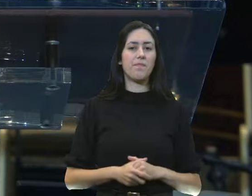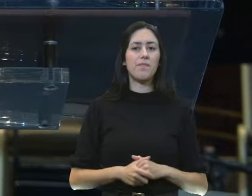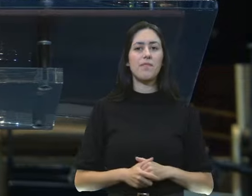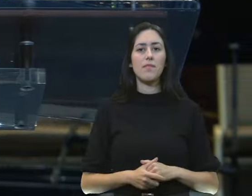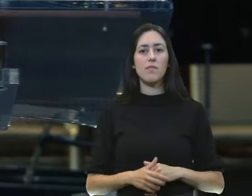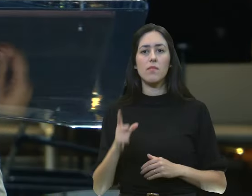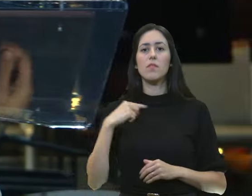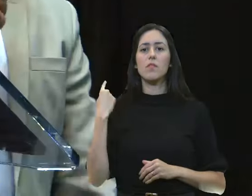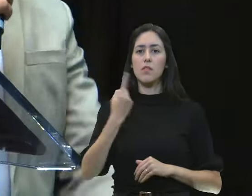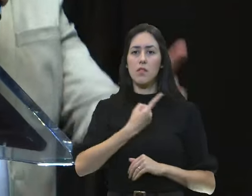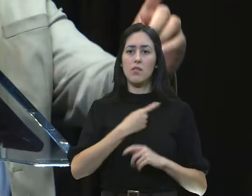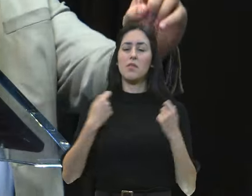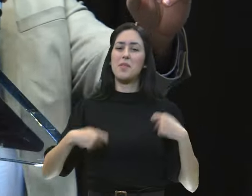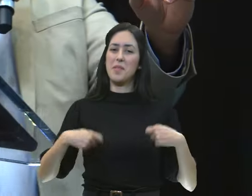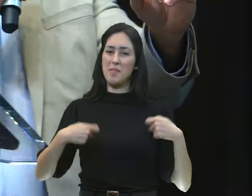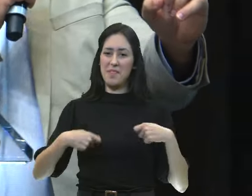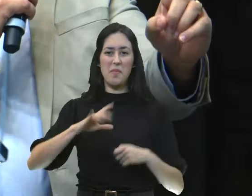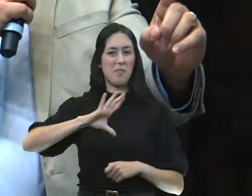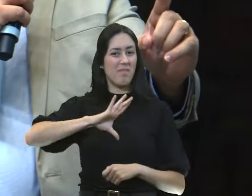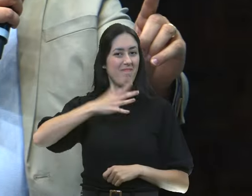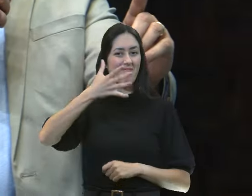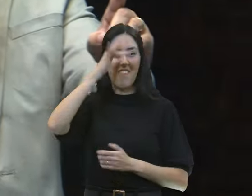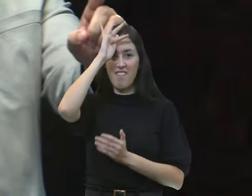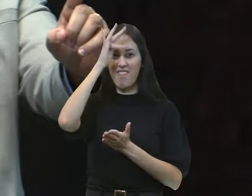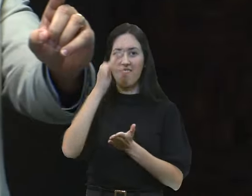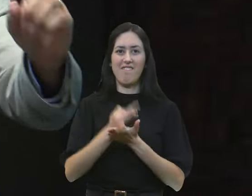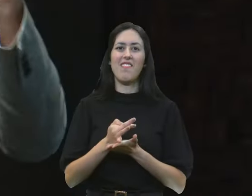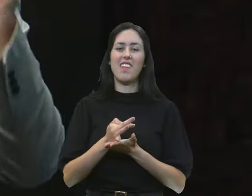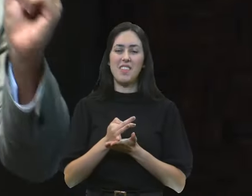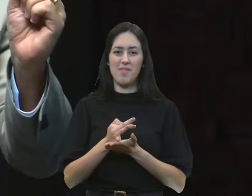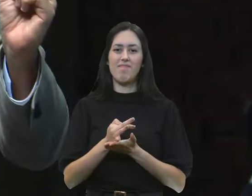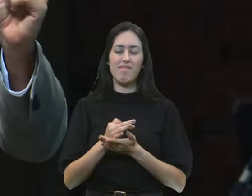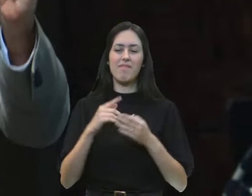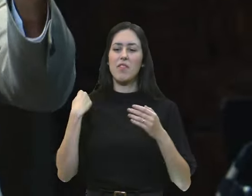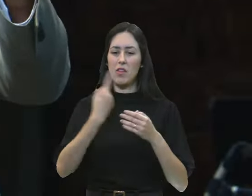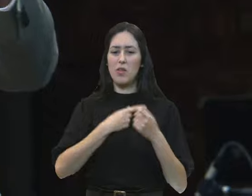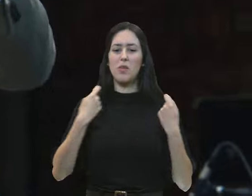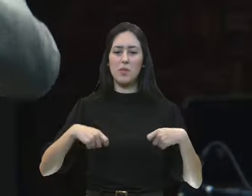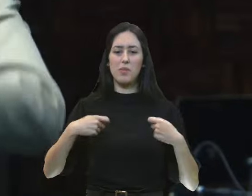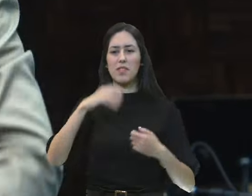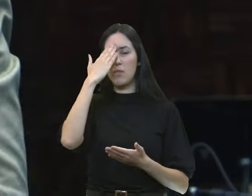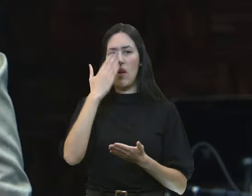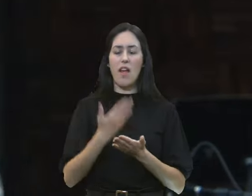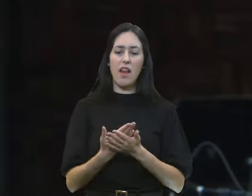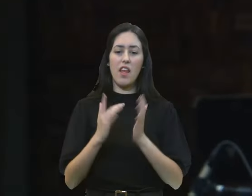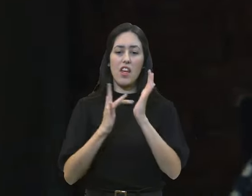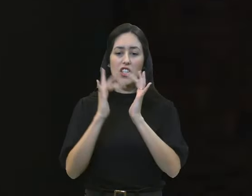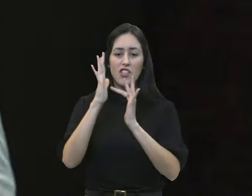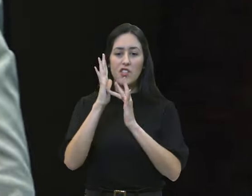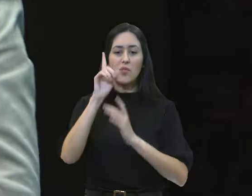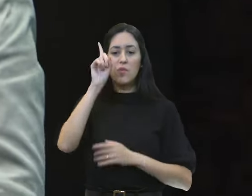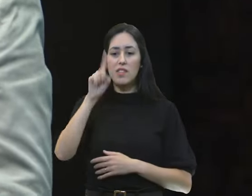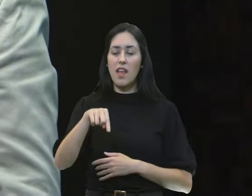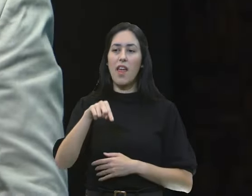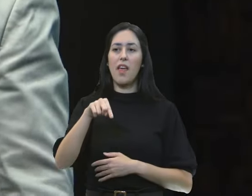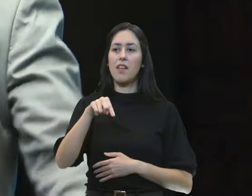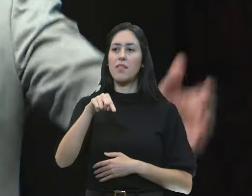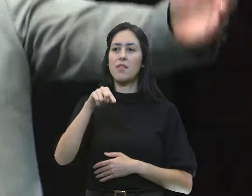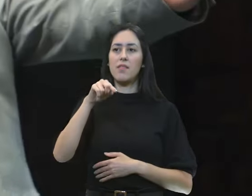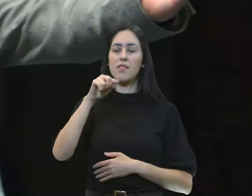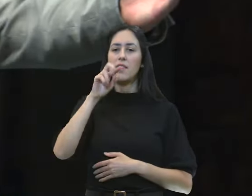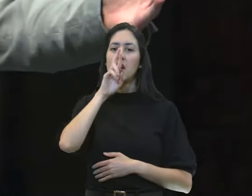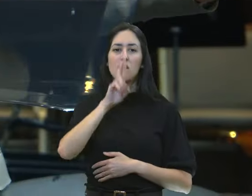Nós precisamos ter a ousadia da fé, crer que Jesus é solução para nós, e